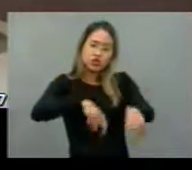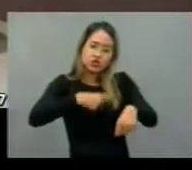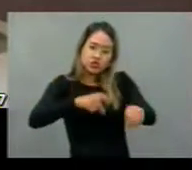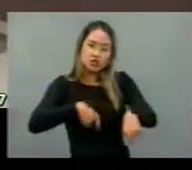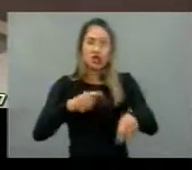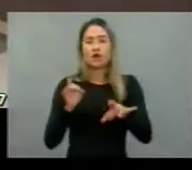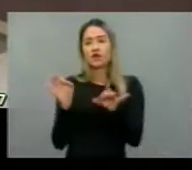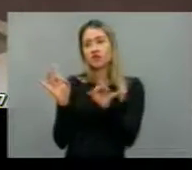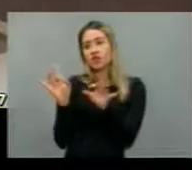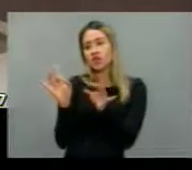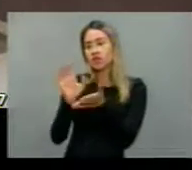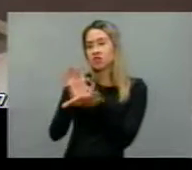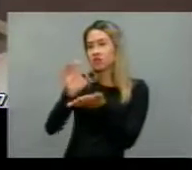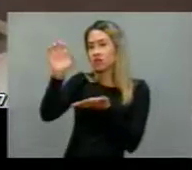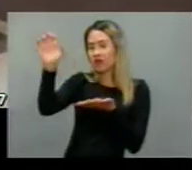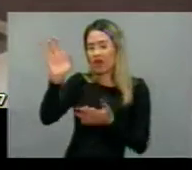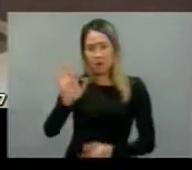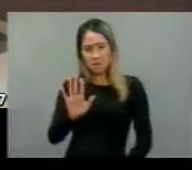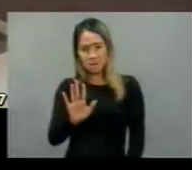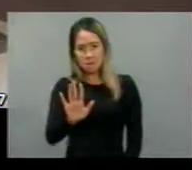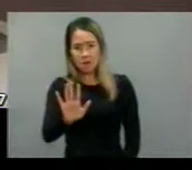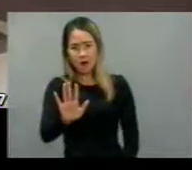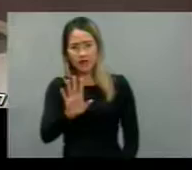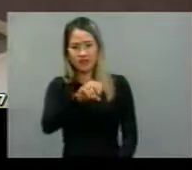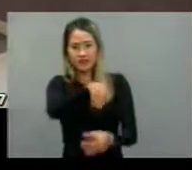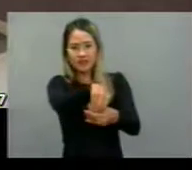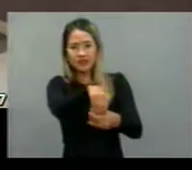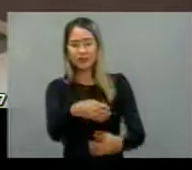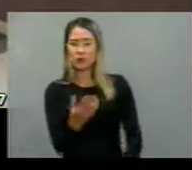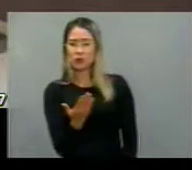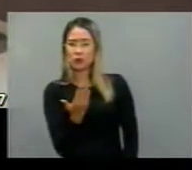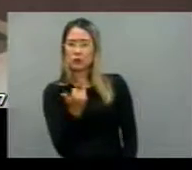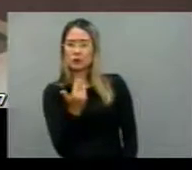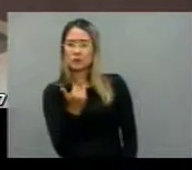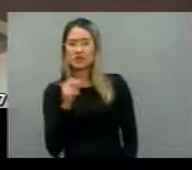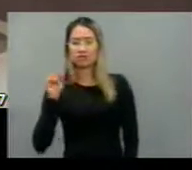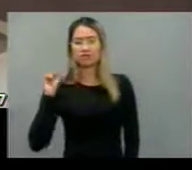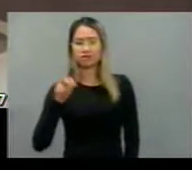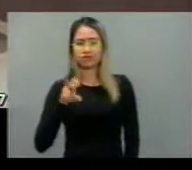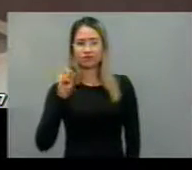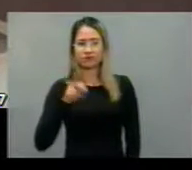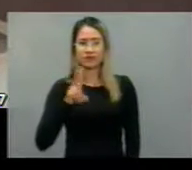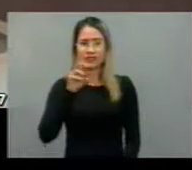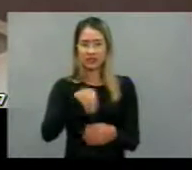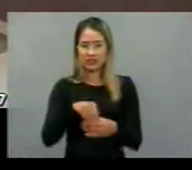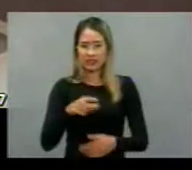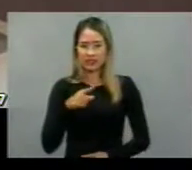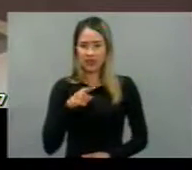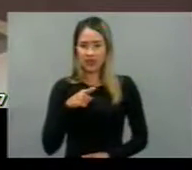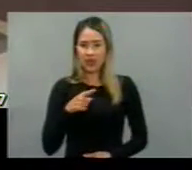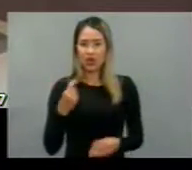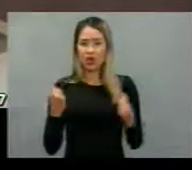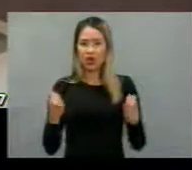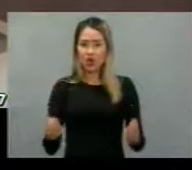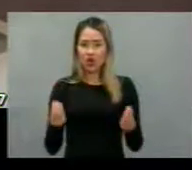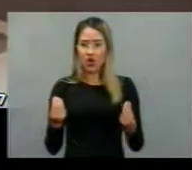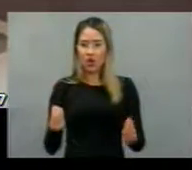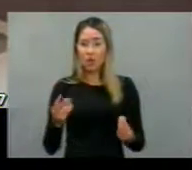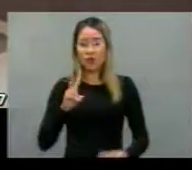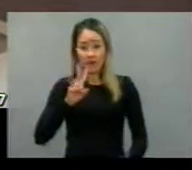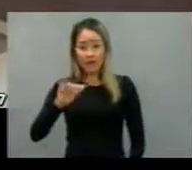do agro, que é aquela que nós estamos denunciando, que é a sua feição